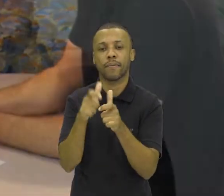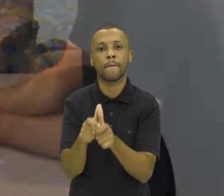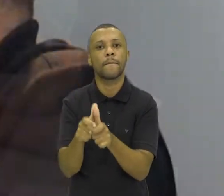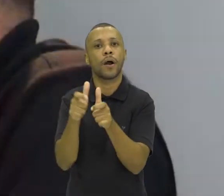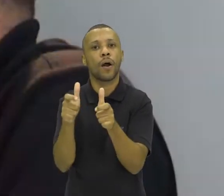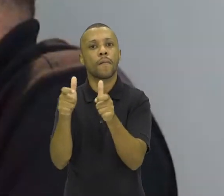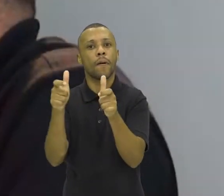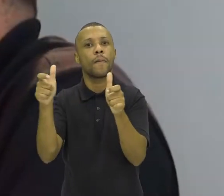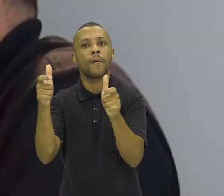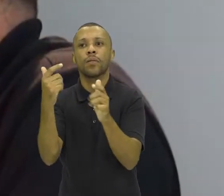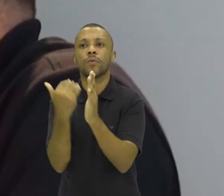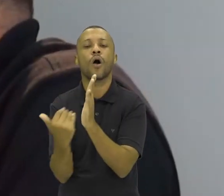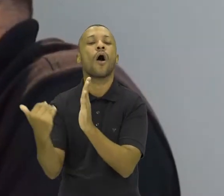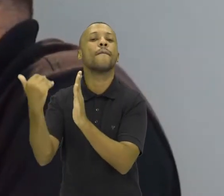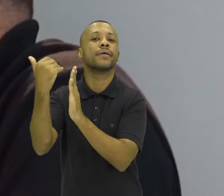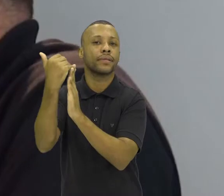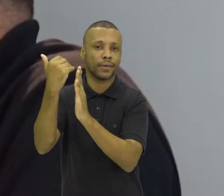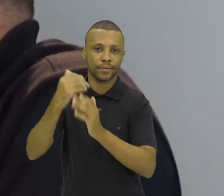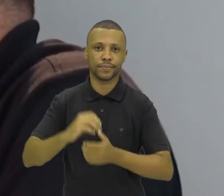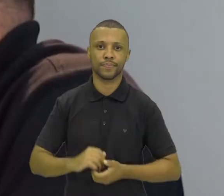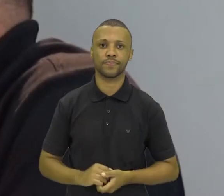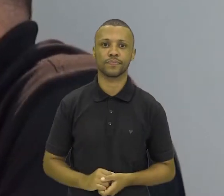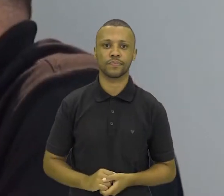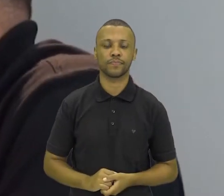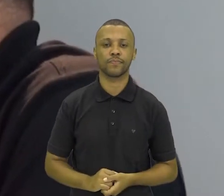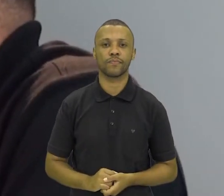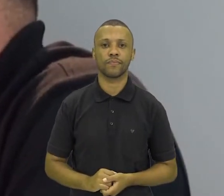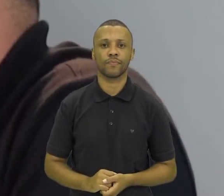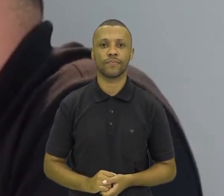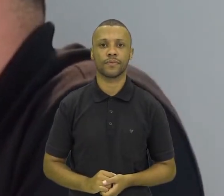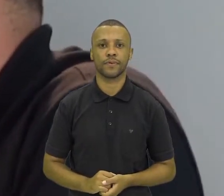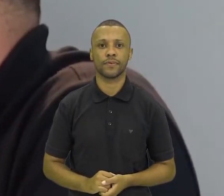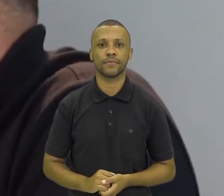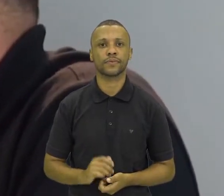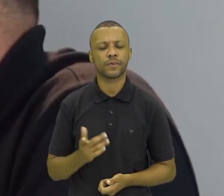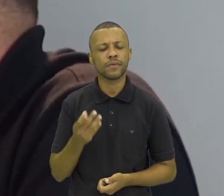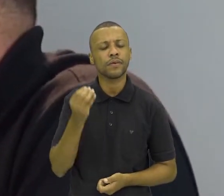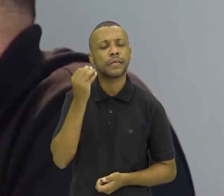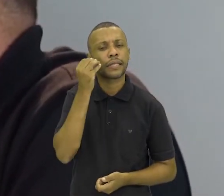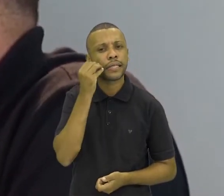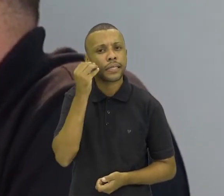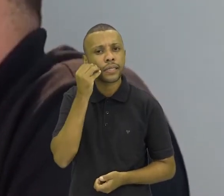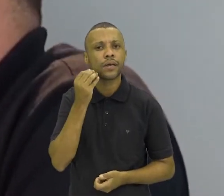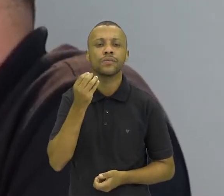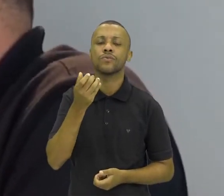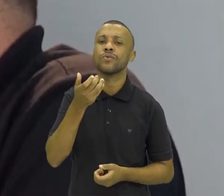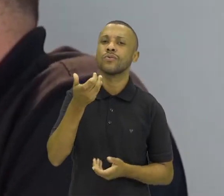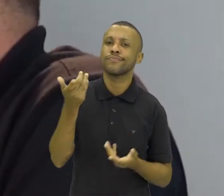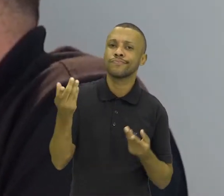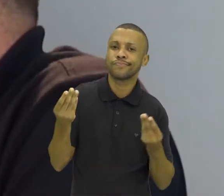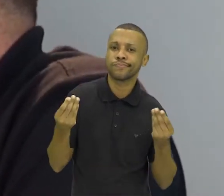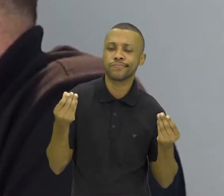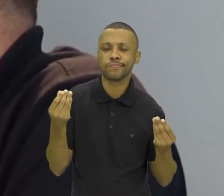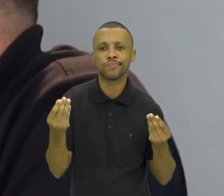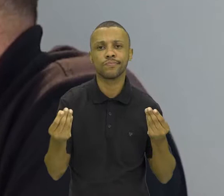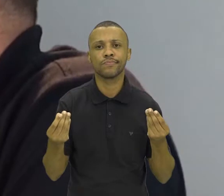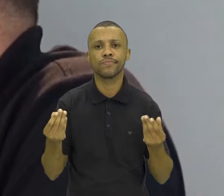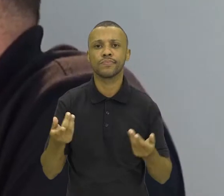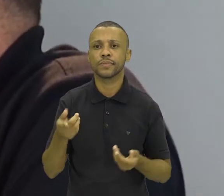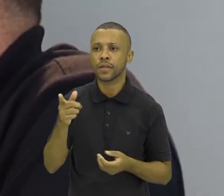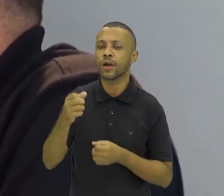década. Né? Sim. Na primeira a gente não conseguiu bater a meta, que era de 50% de redução. Tentando de